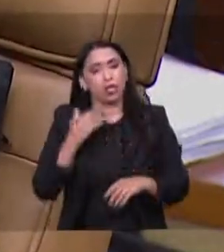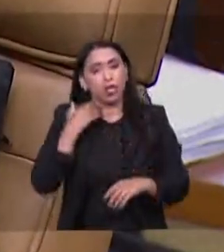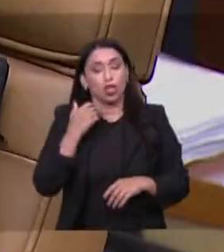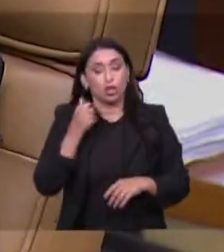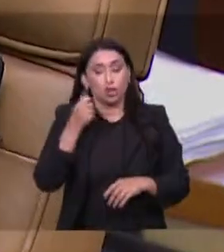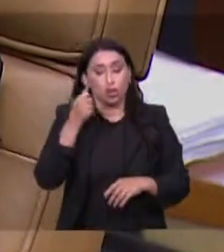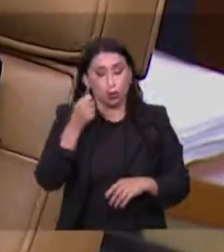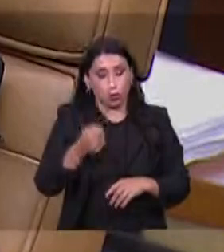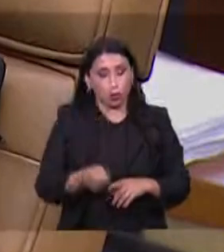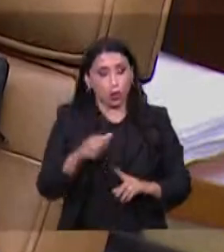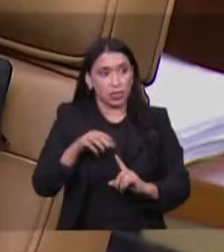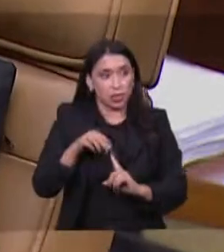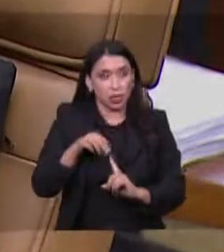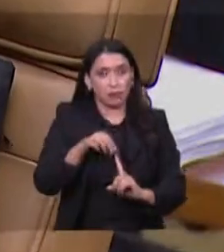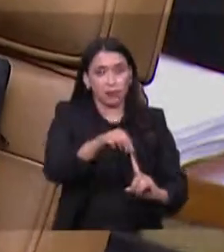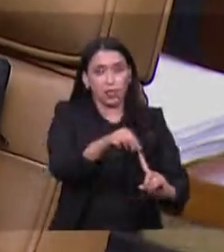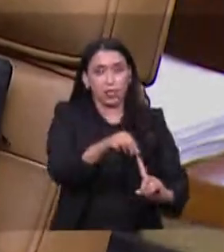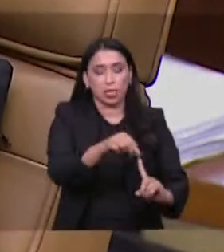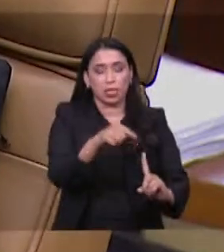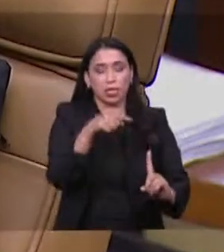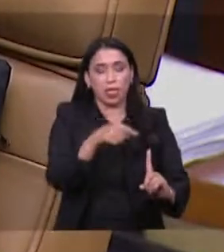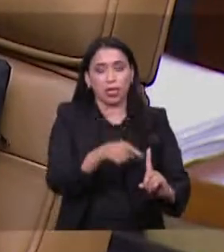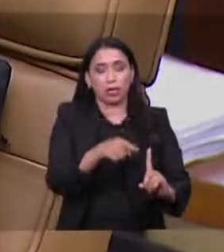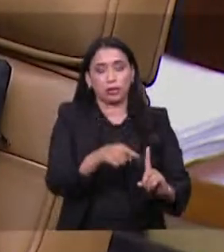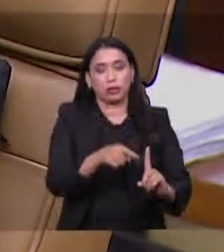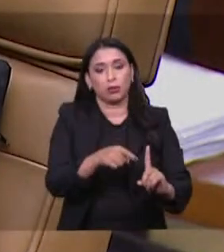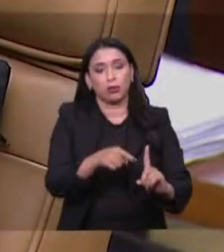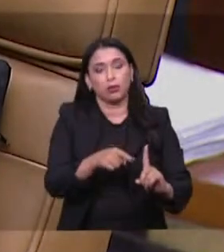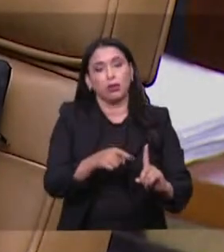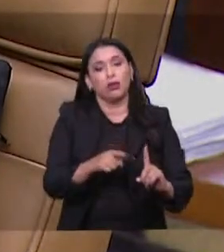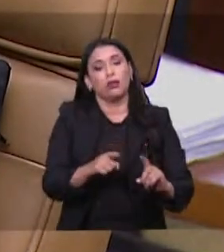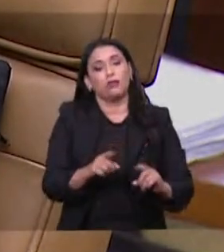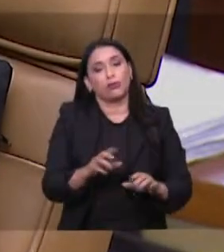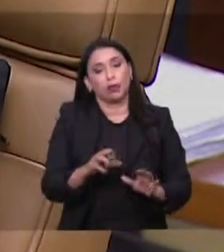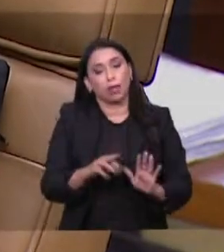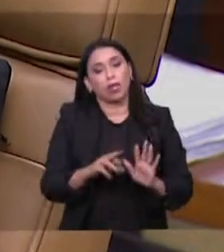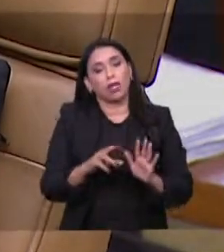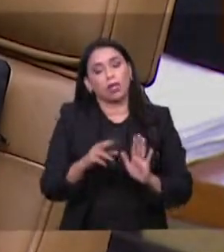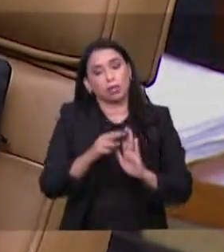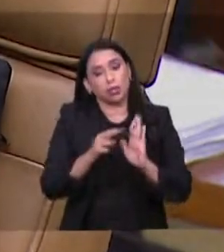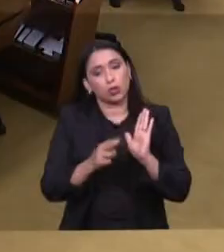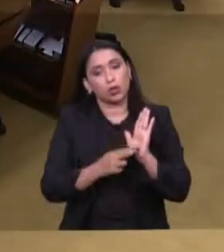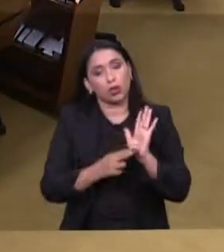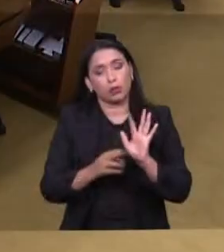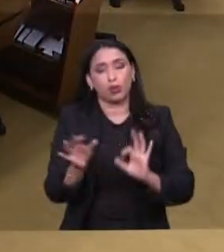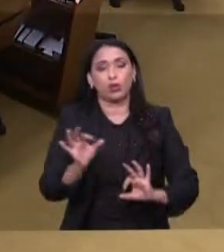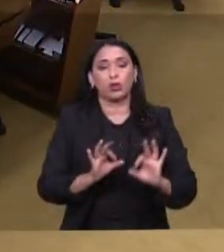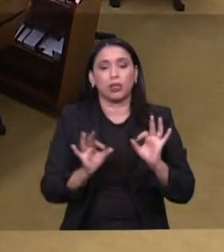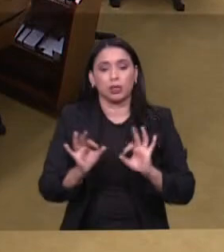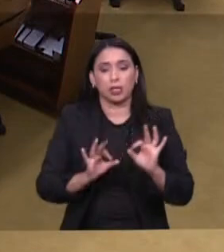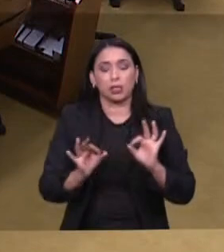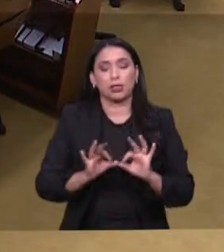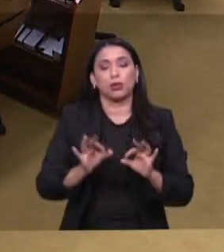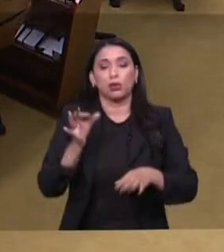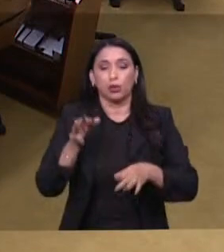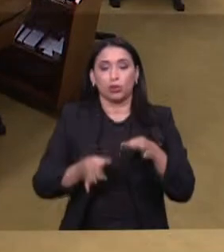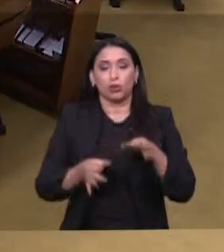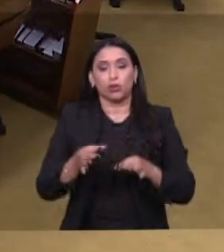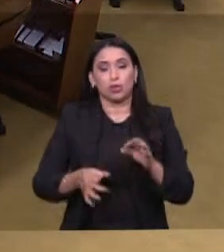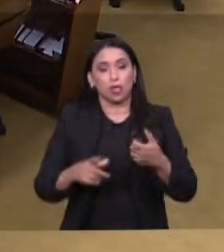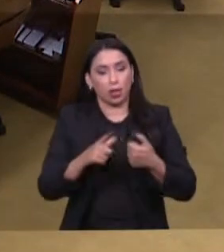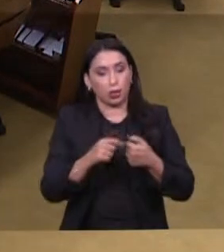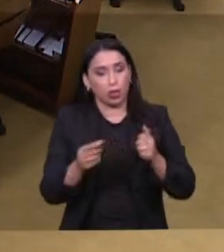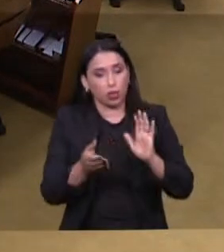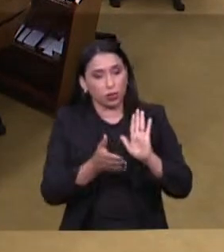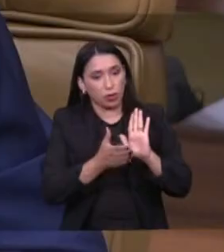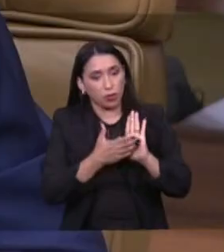juiz designado contraria... Compare as normas de organização judiciária, é o que diz o dispositivo.